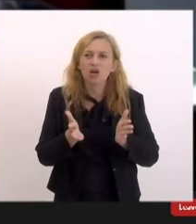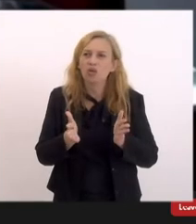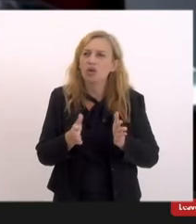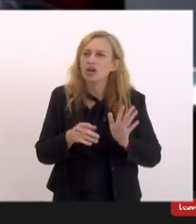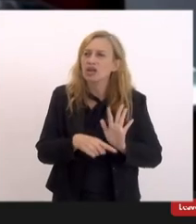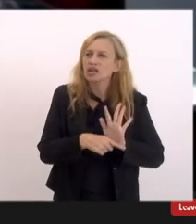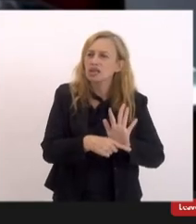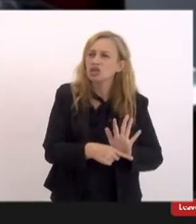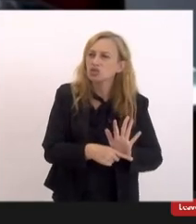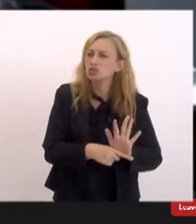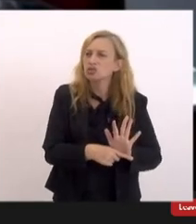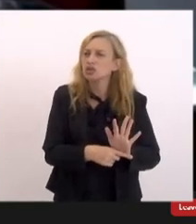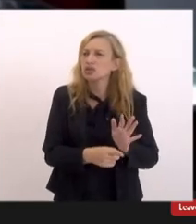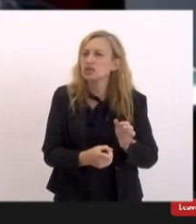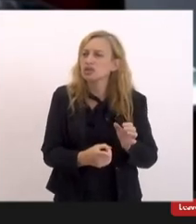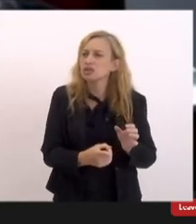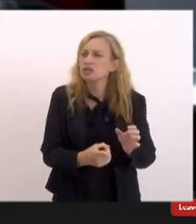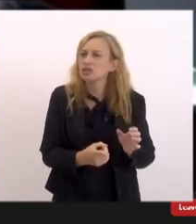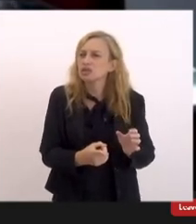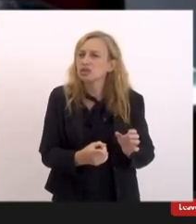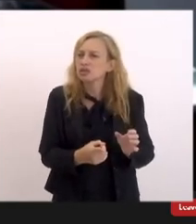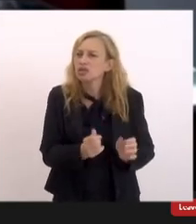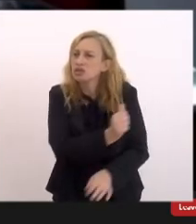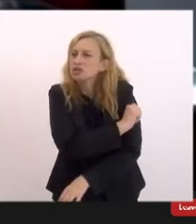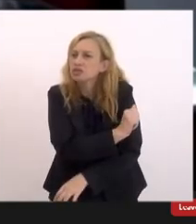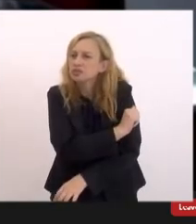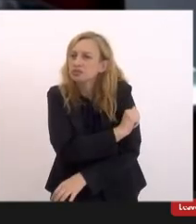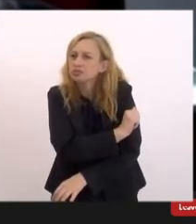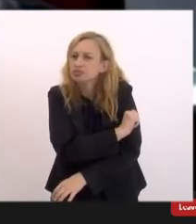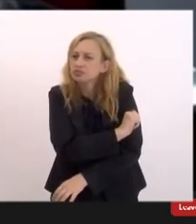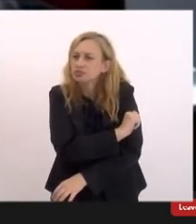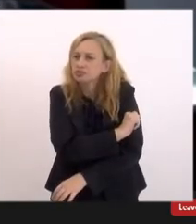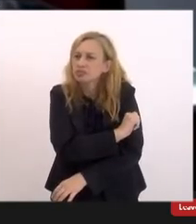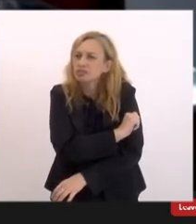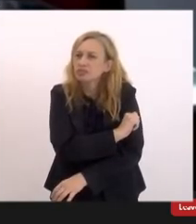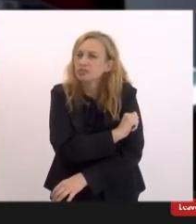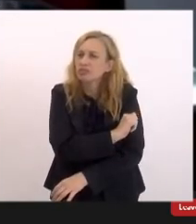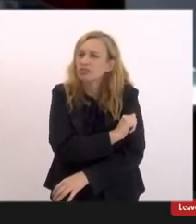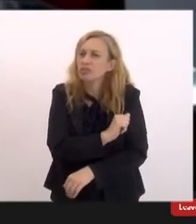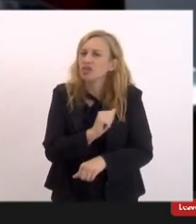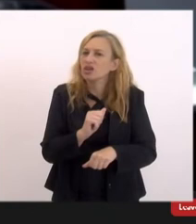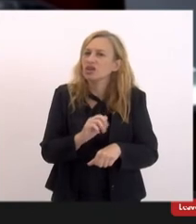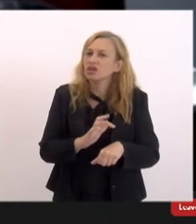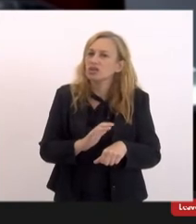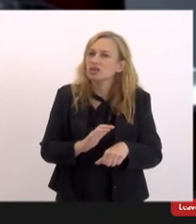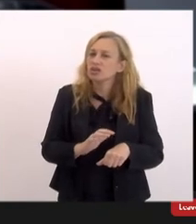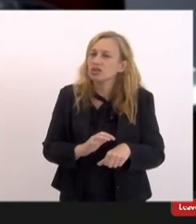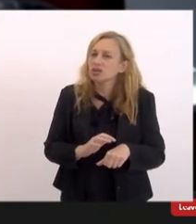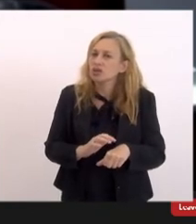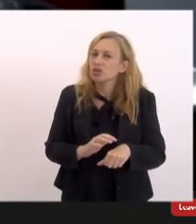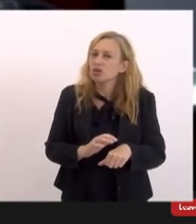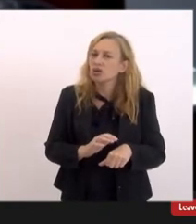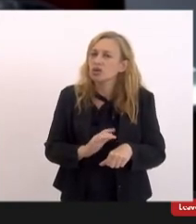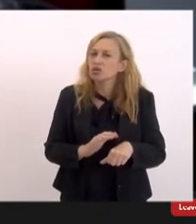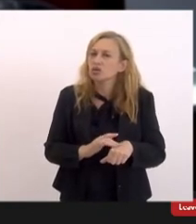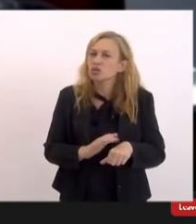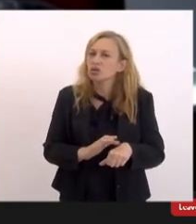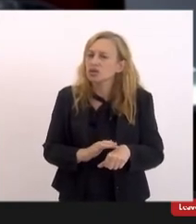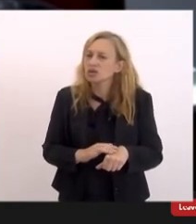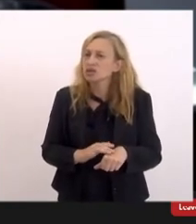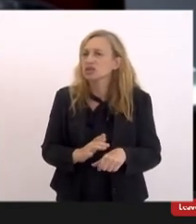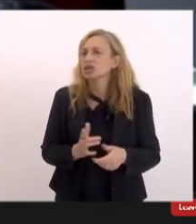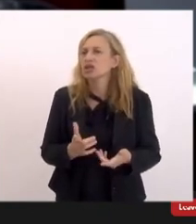atendimento, essa retaguarda para aqueles nossos alunos com comorbidade vão continuar demandando um atendimento